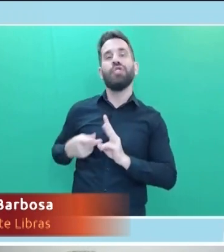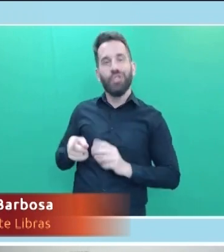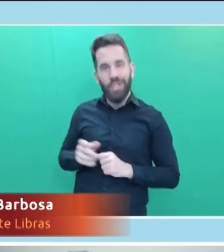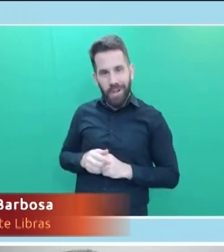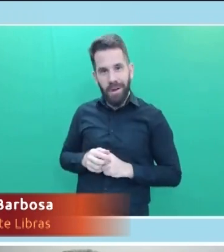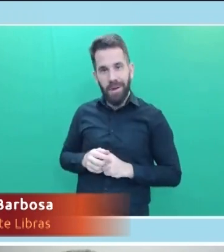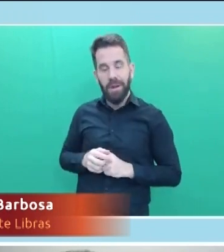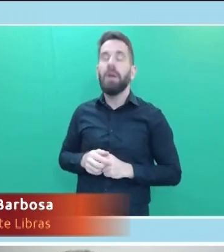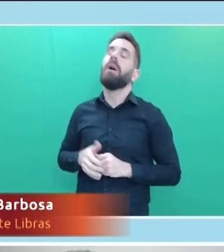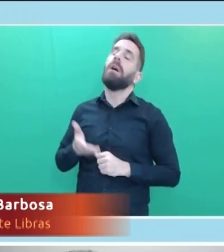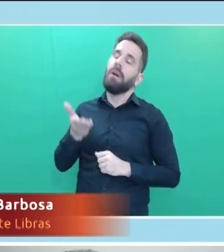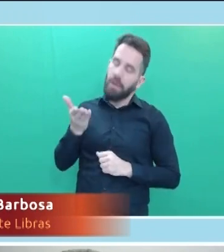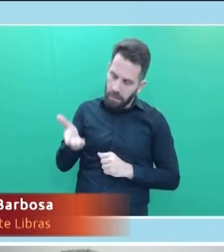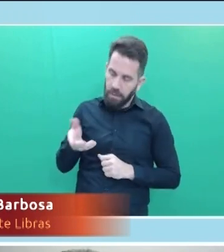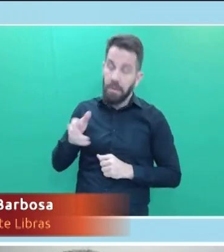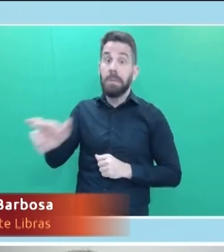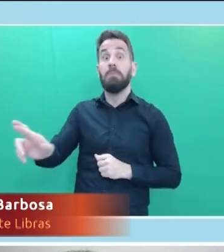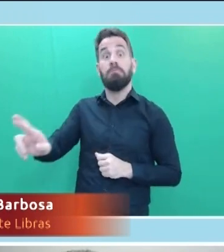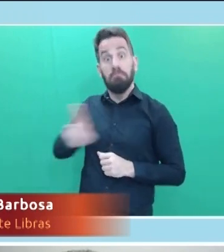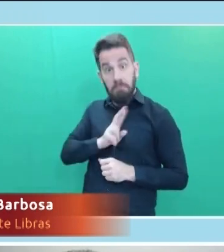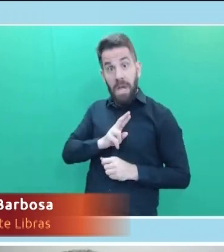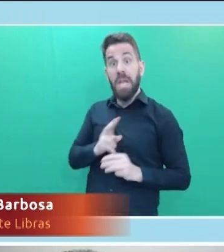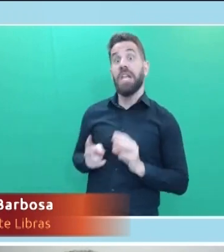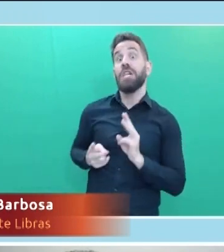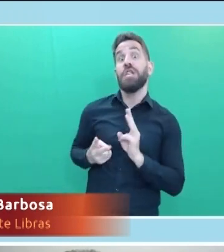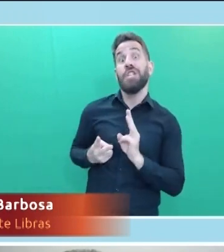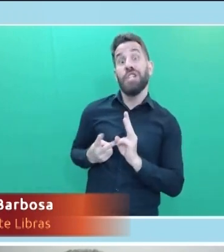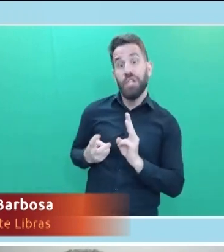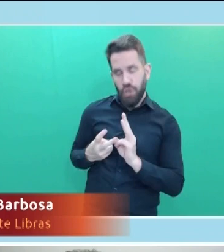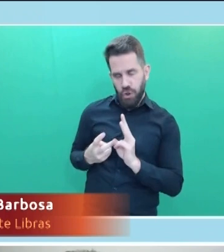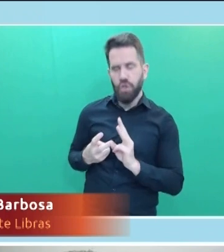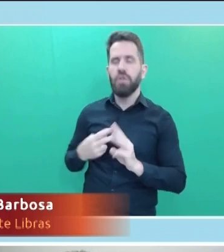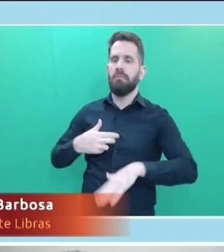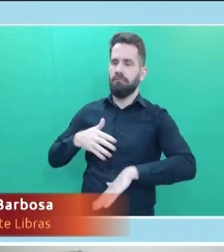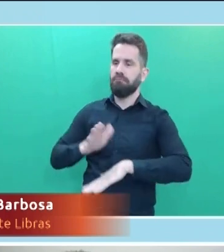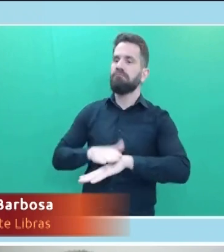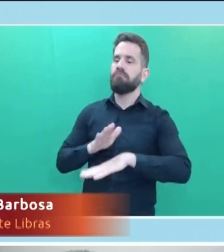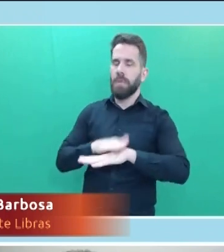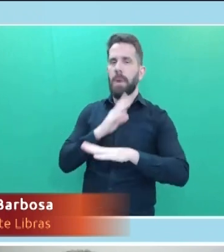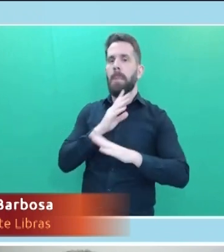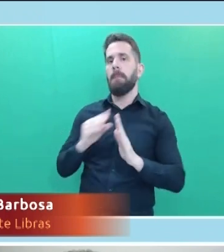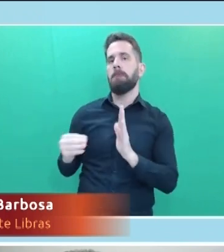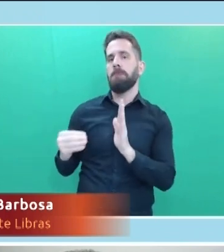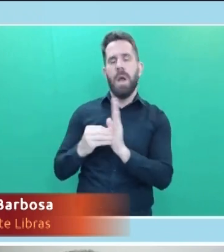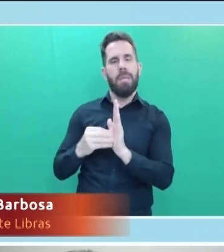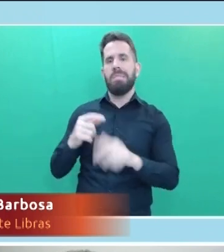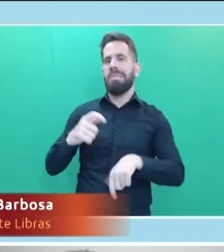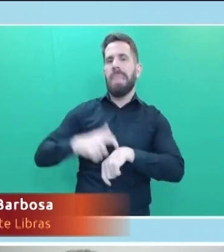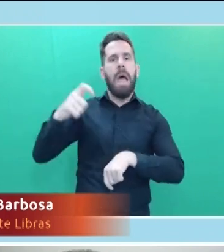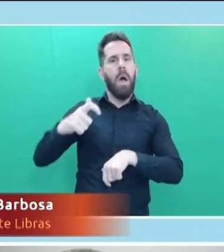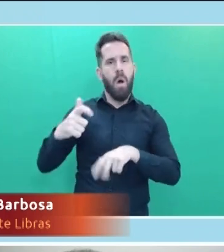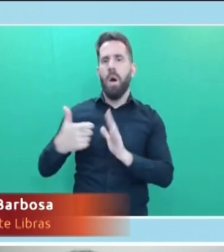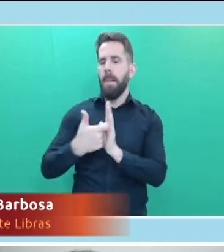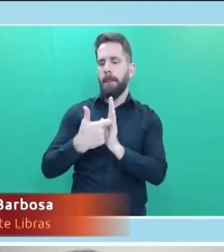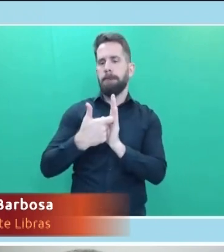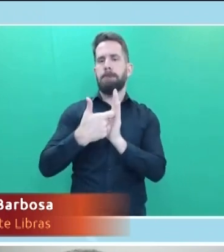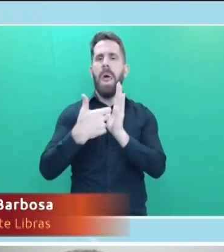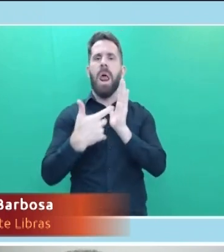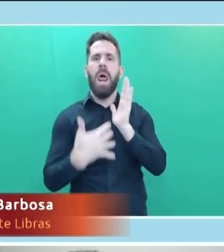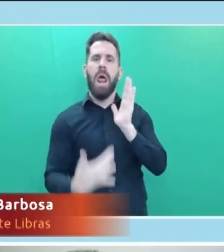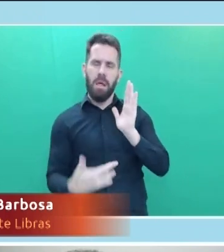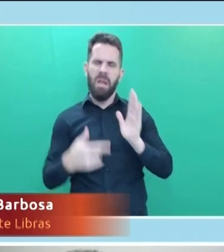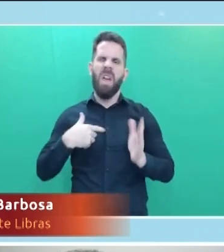vez respondendo indígena, o próprio equipamento de coleta, que é um computador de